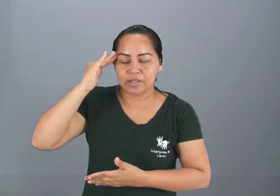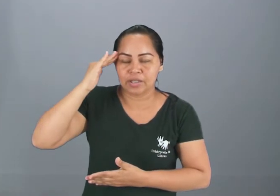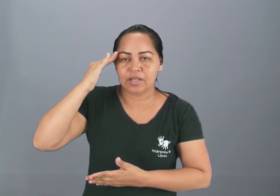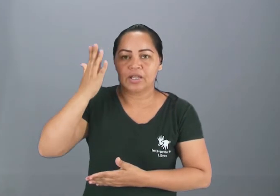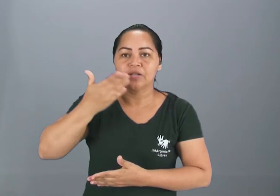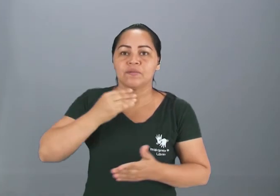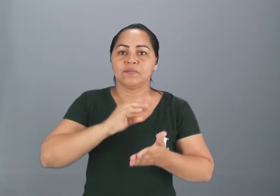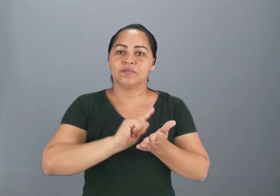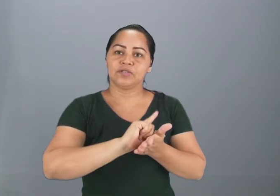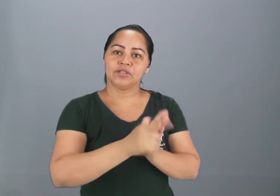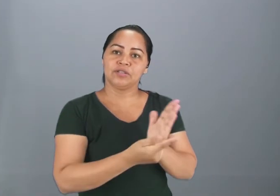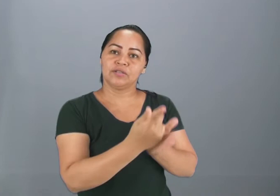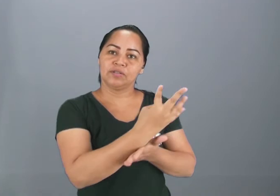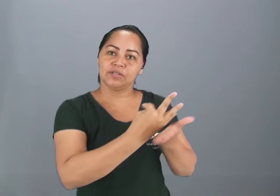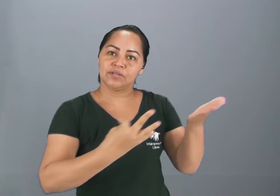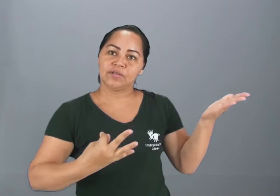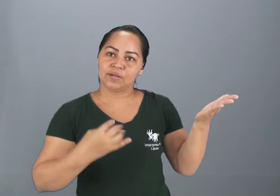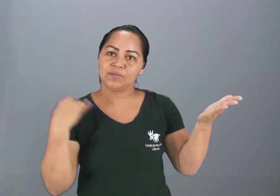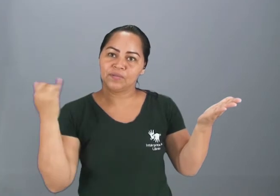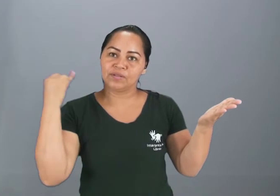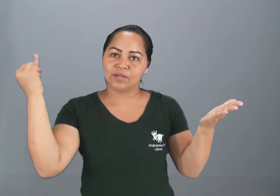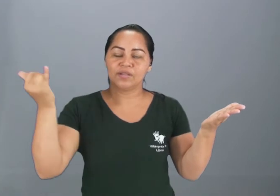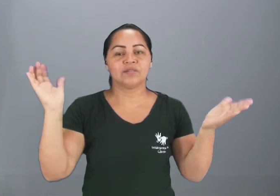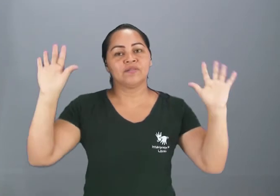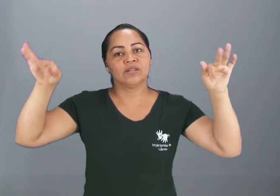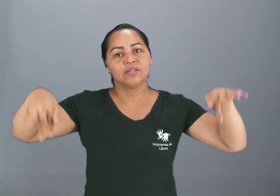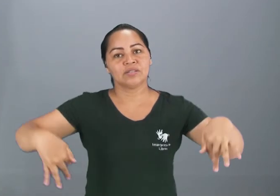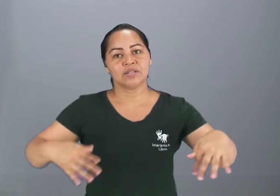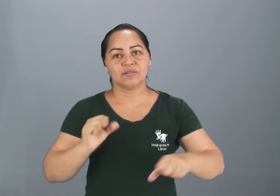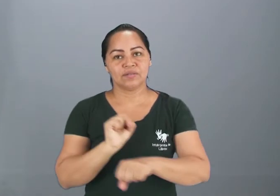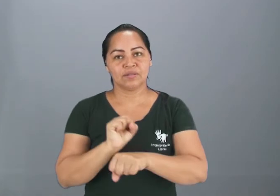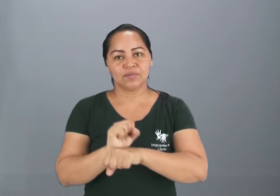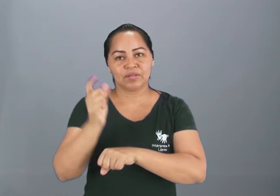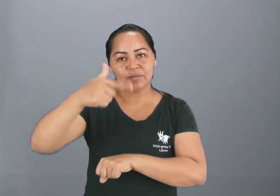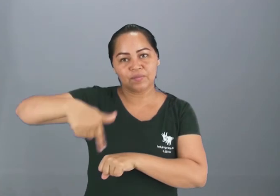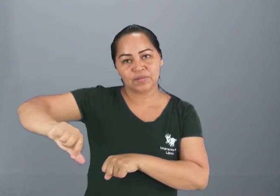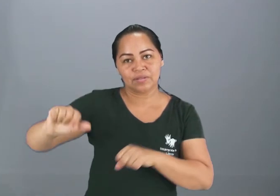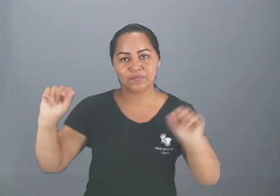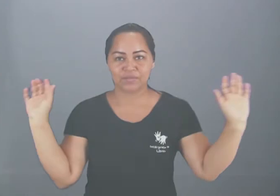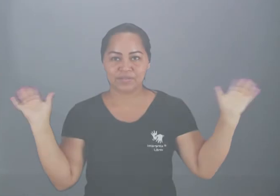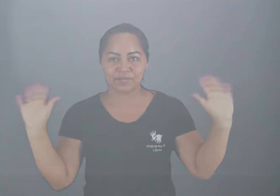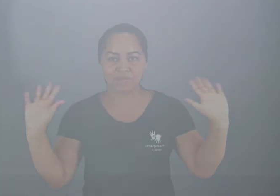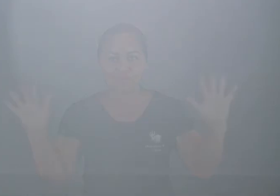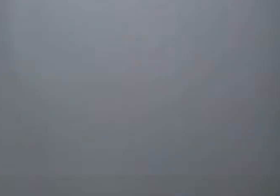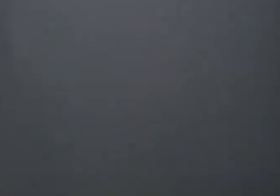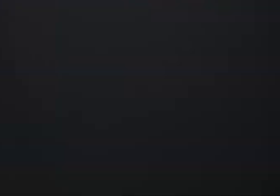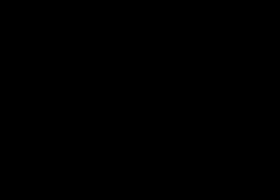textual tão importante. Ficamos por aqui e te aguardo na próxima, tá? Tchau, tchau!